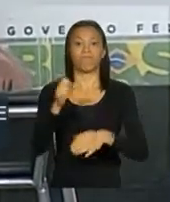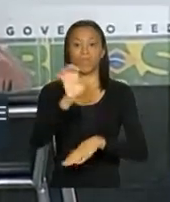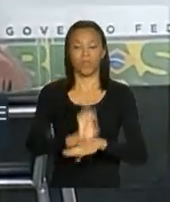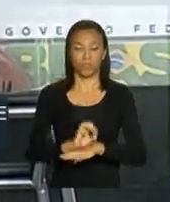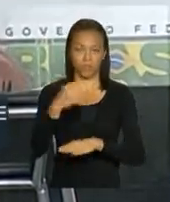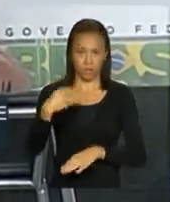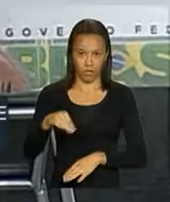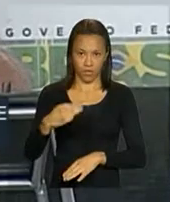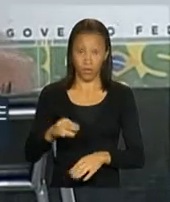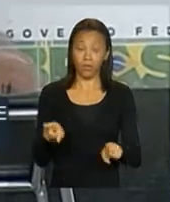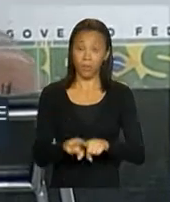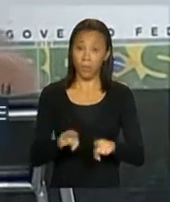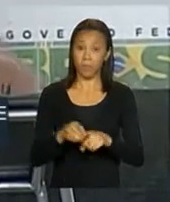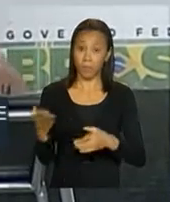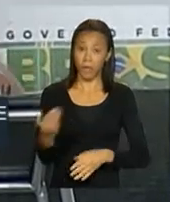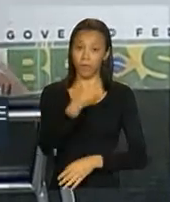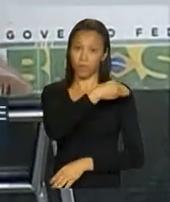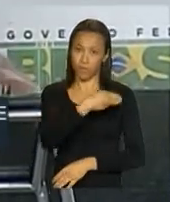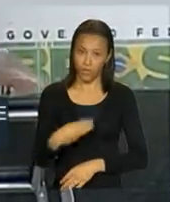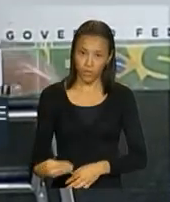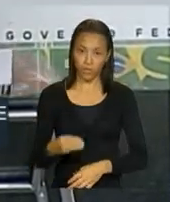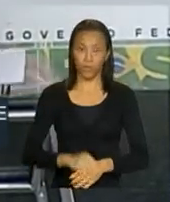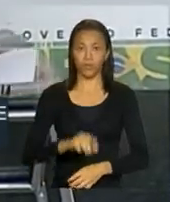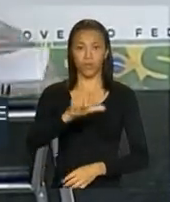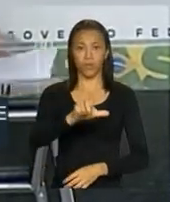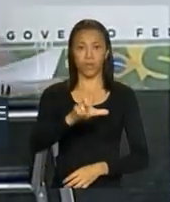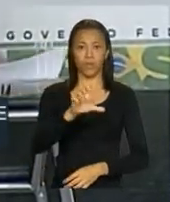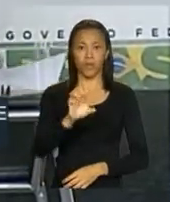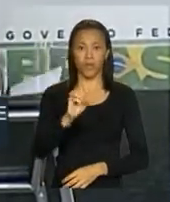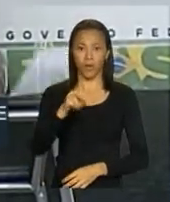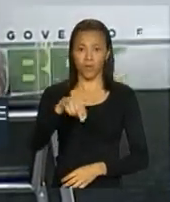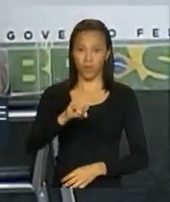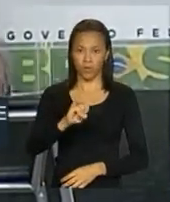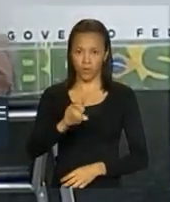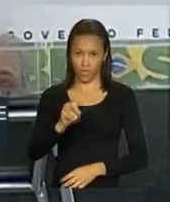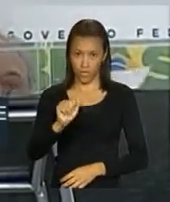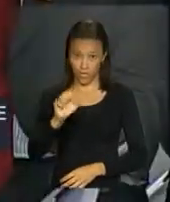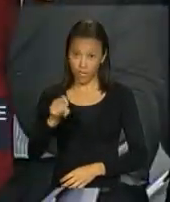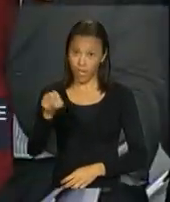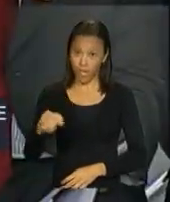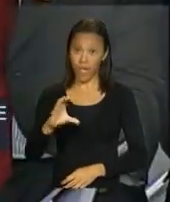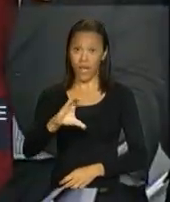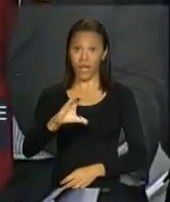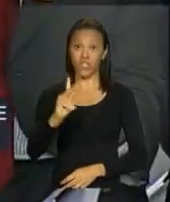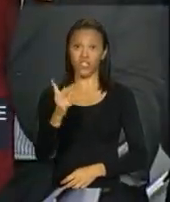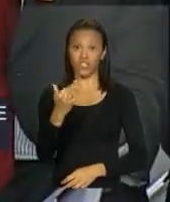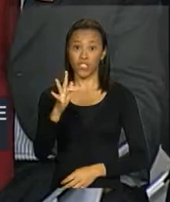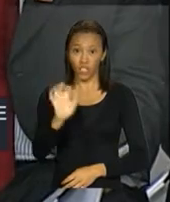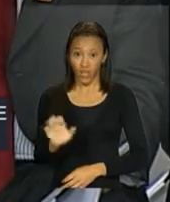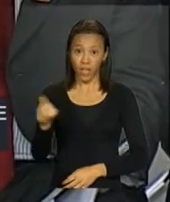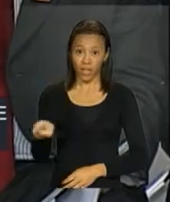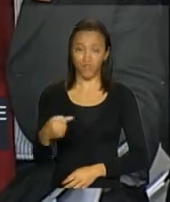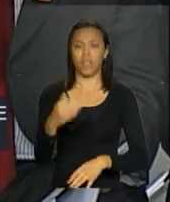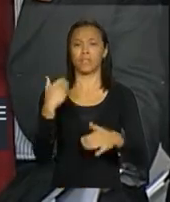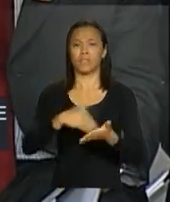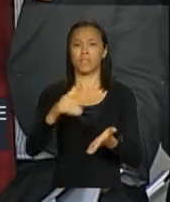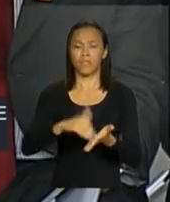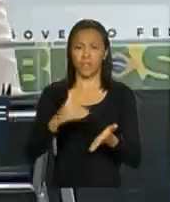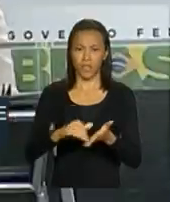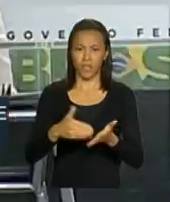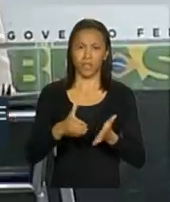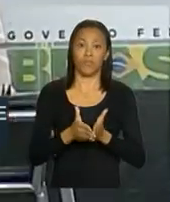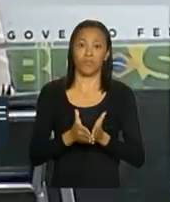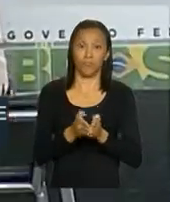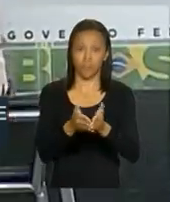o ministro Leônida Cristino, que é o ministro, que é o chefe da Secretaria de Portos do